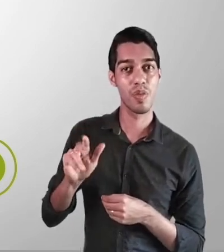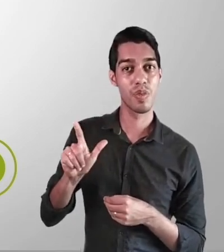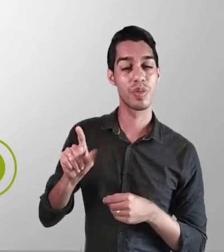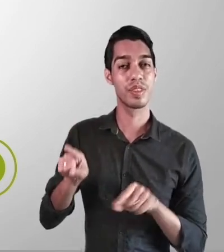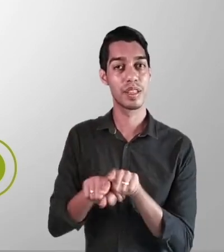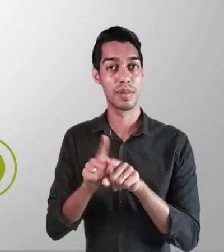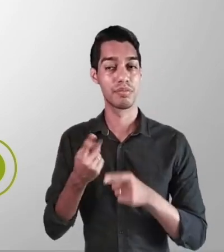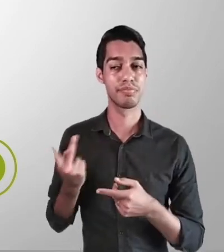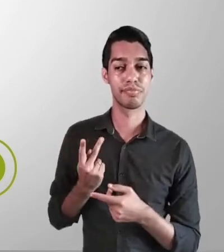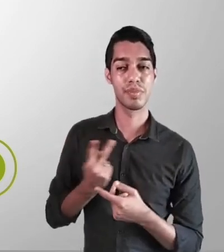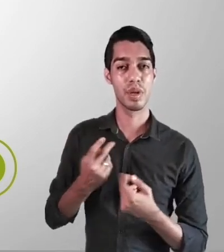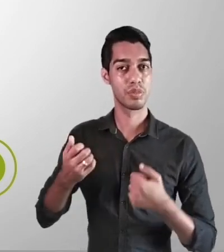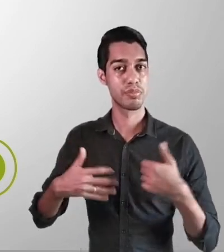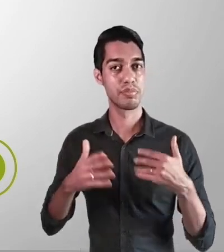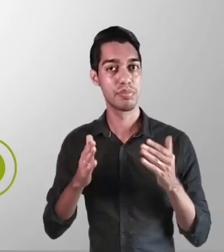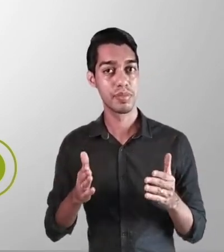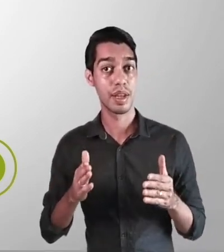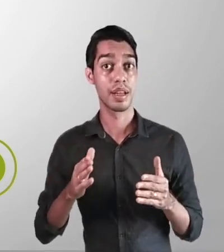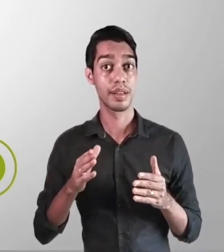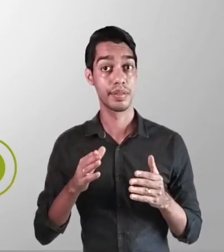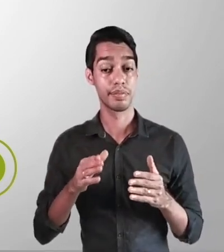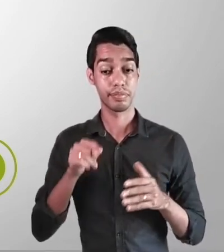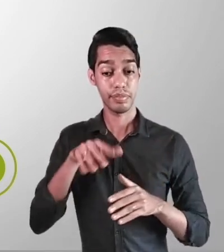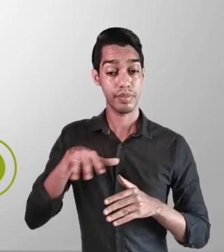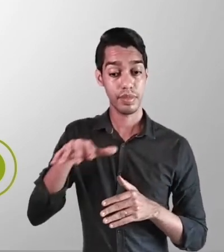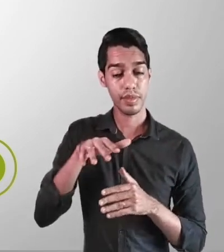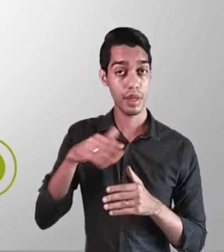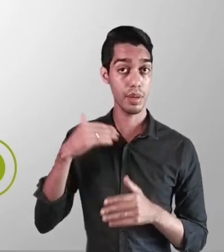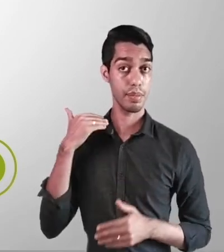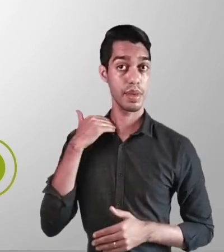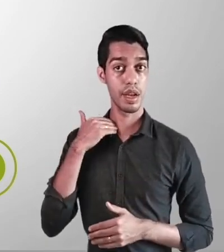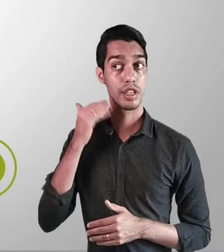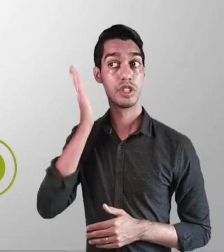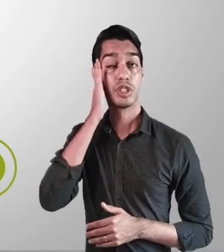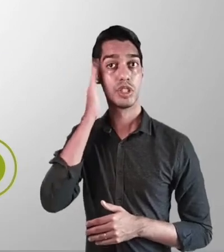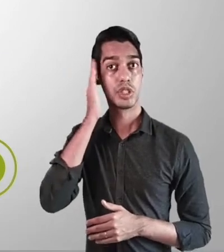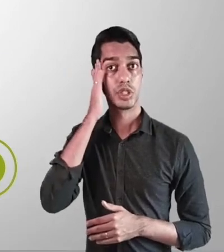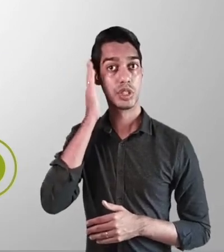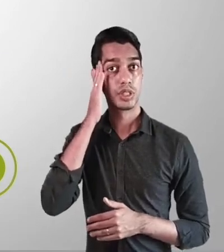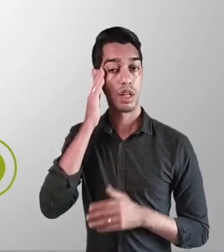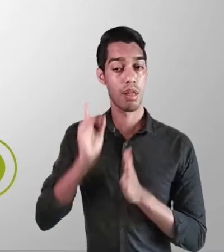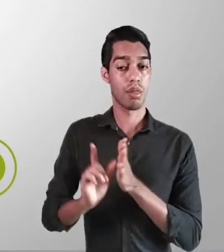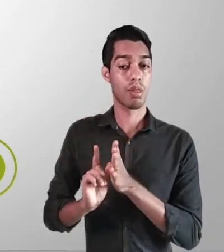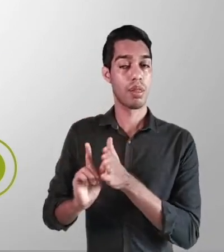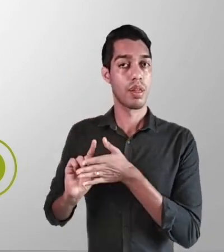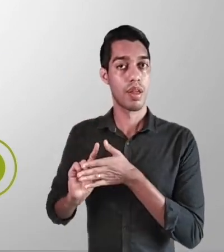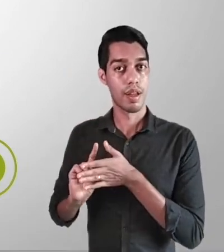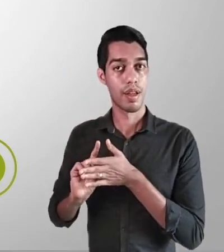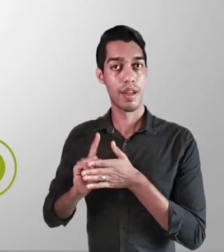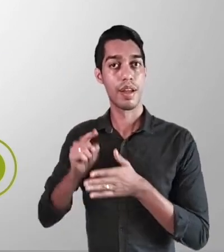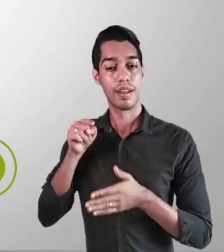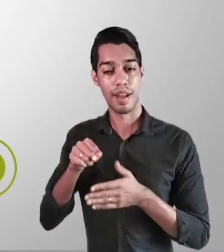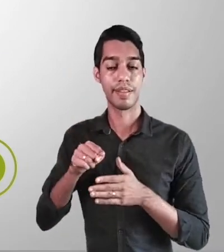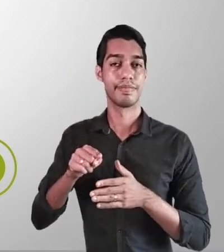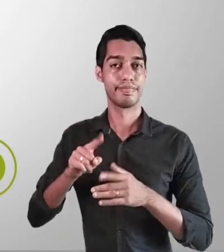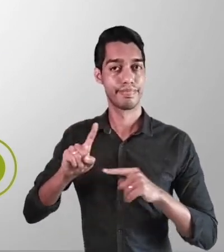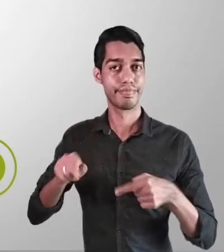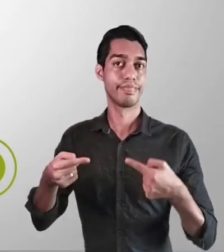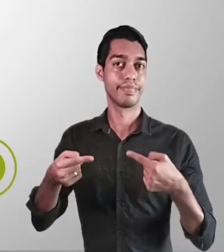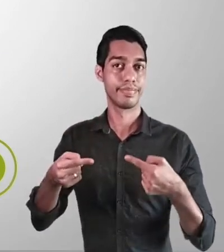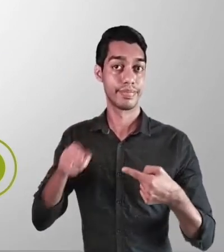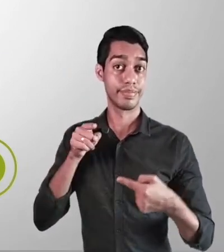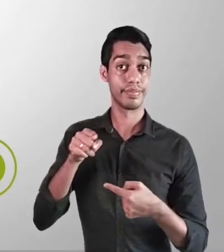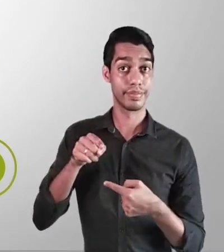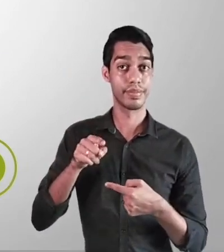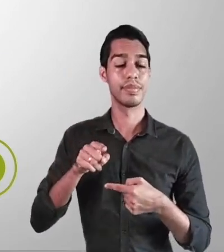fundamental para isso. O setor bancário entendeu logo cedo esse desafio, já há algum tempo. O programa de educação financeira da